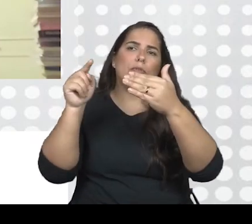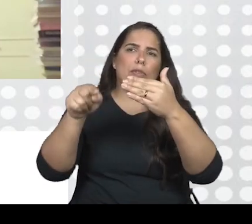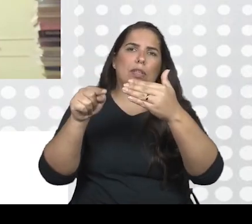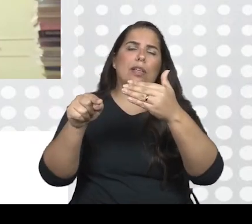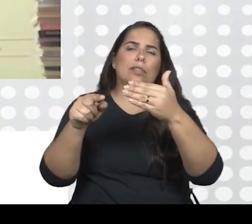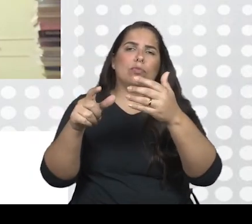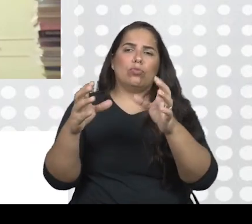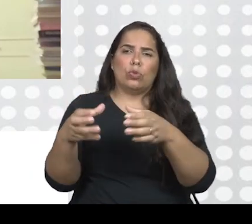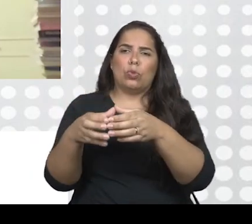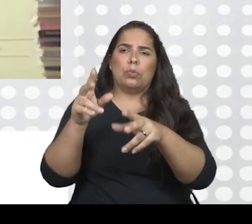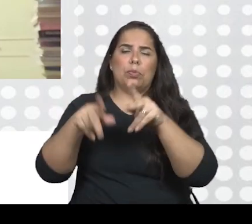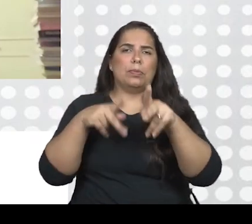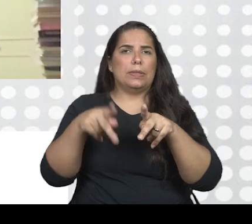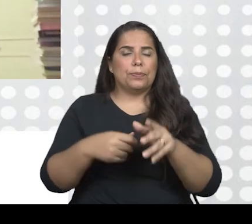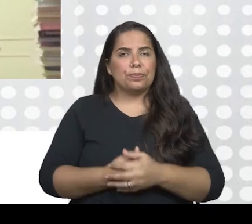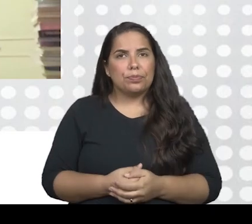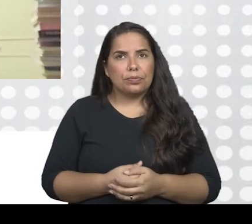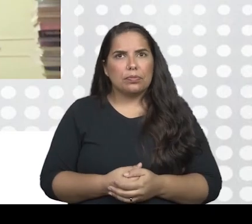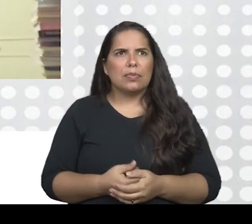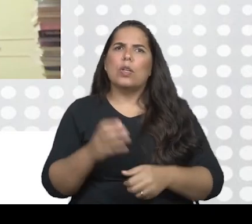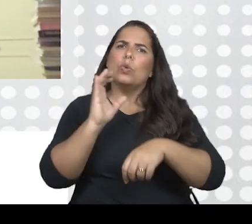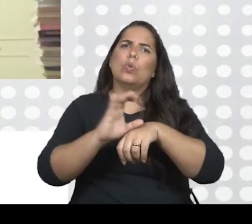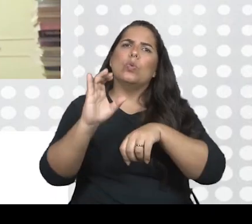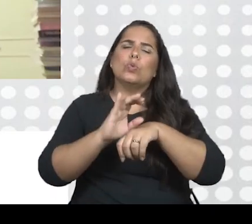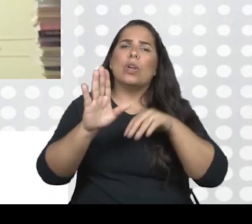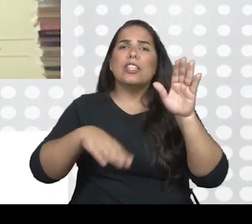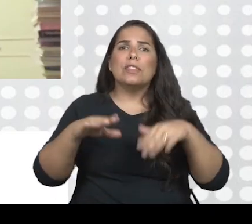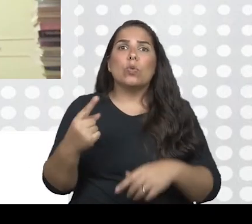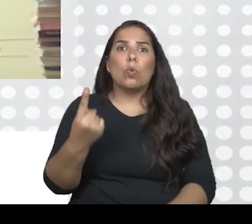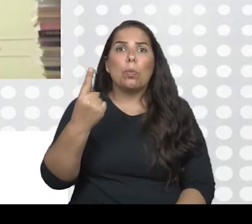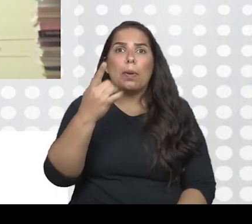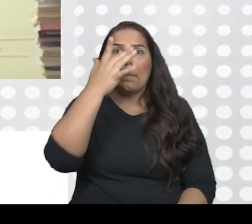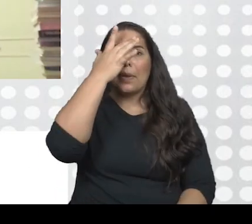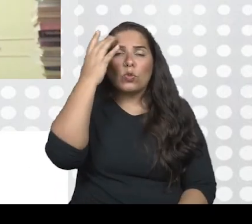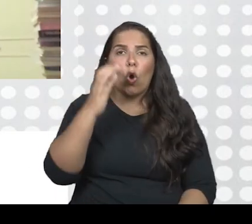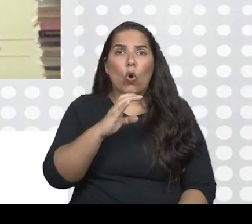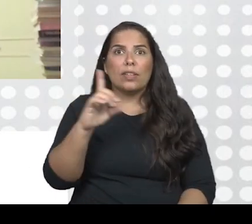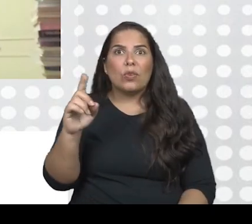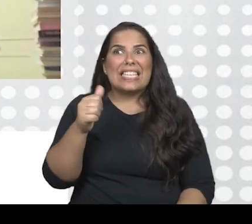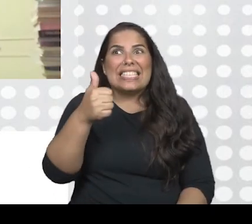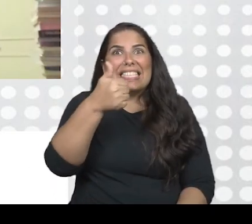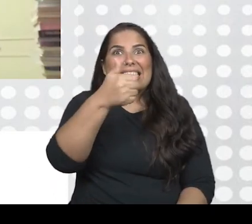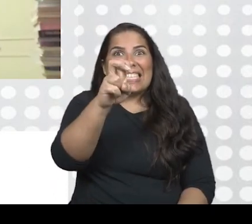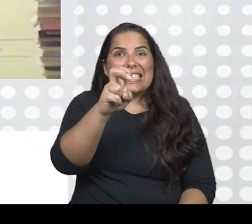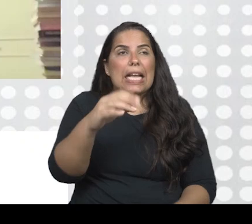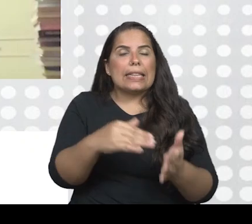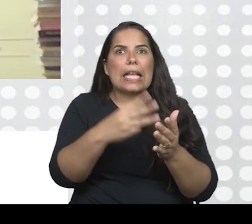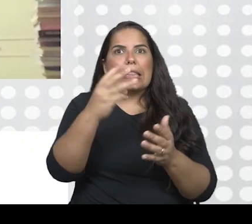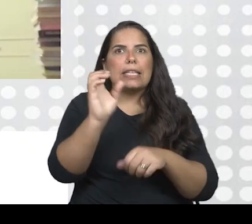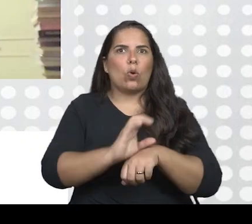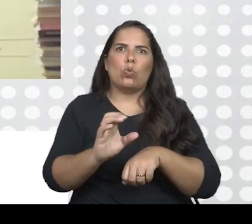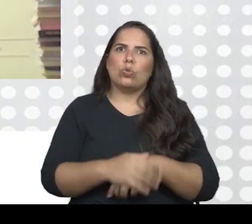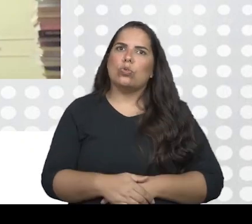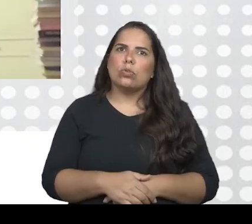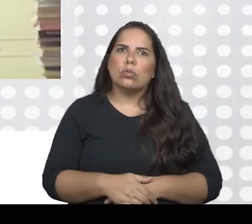dessa parcela da população. E cursos, às vezes, com uma pessoa coordenando 15 até 30